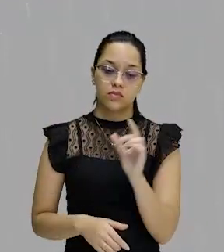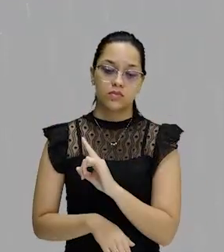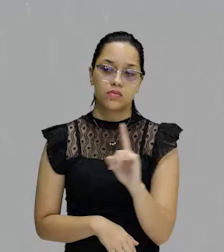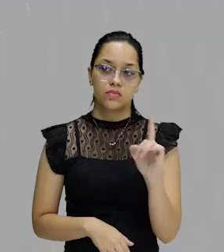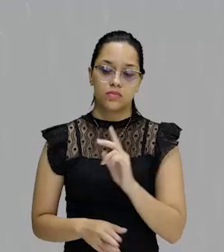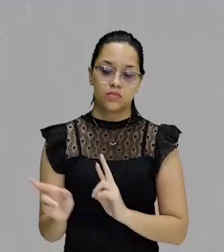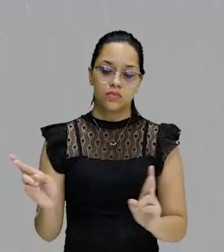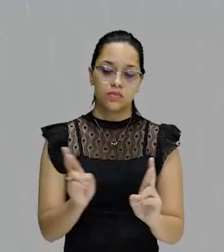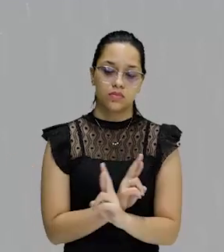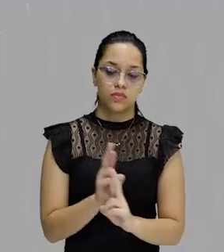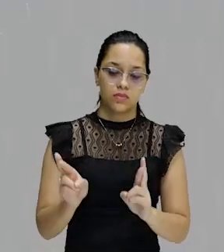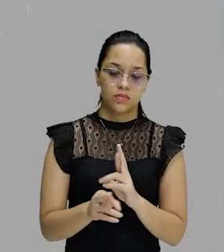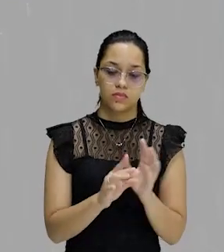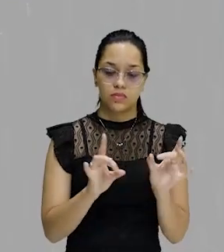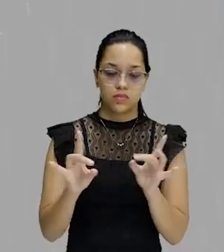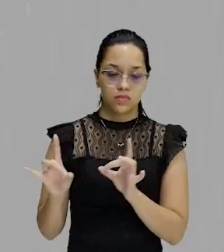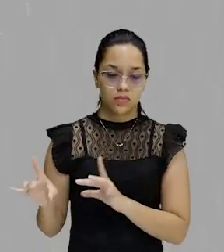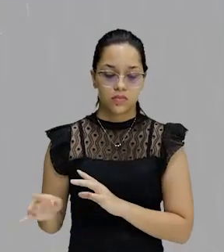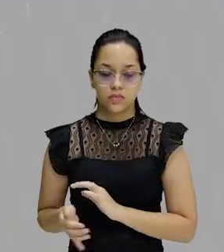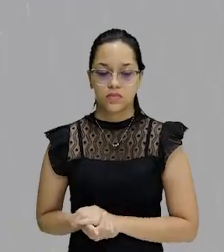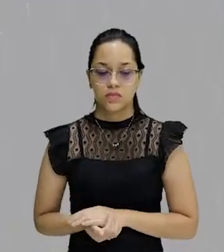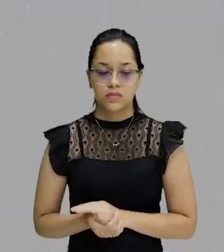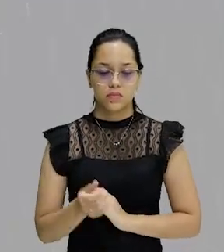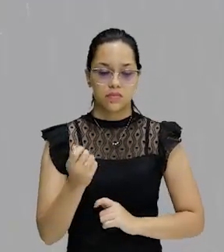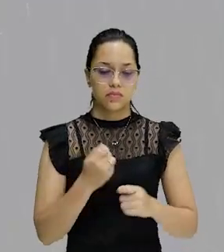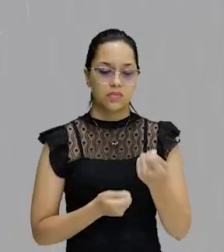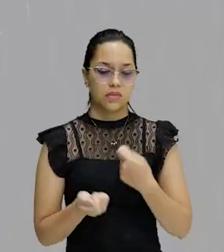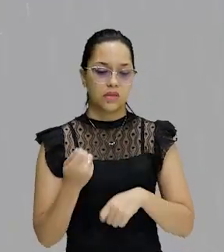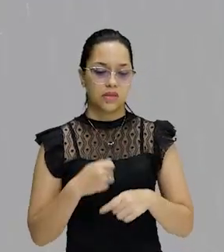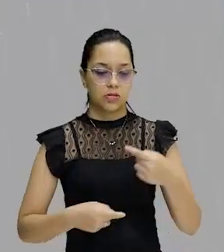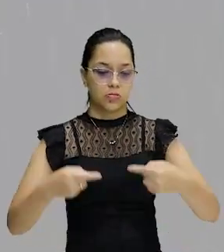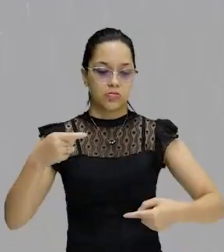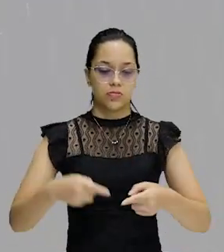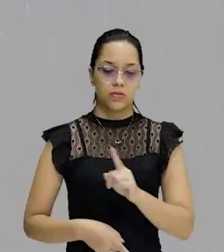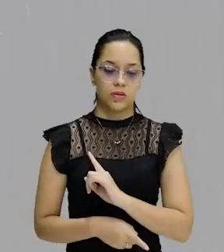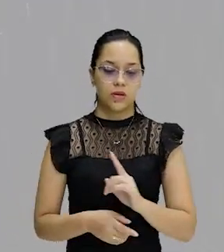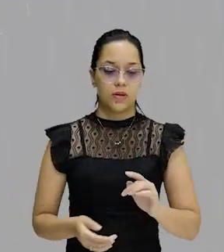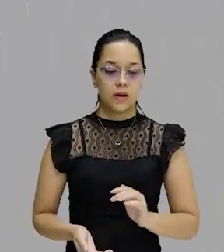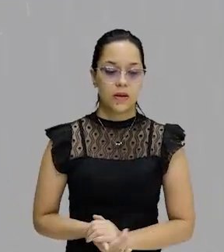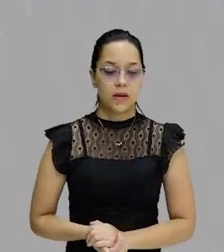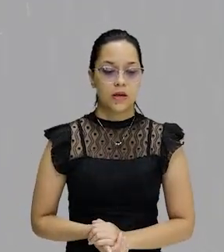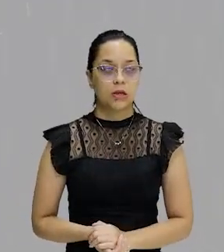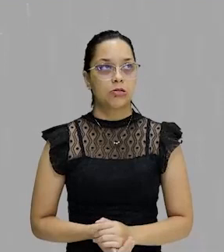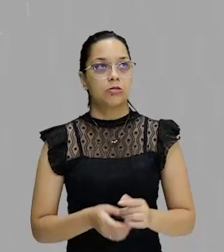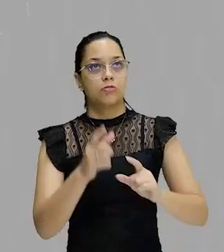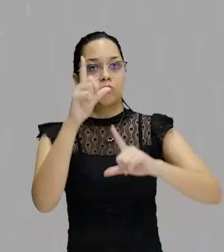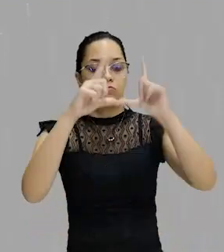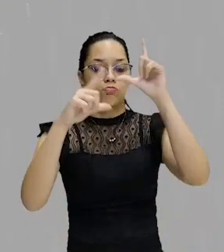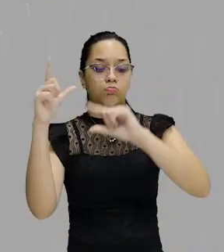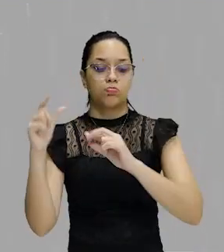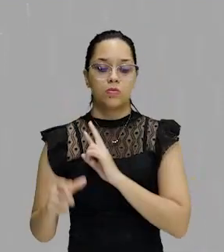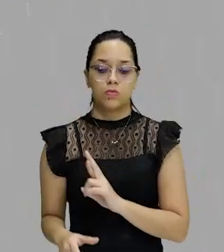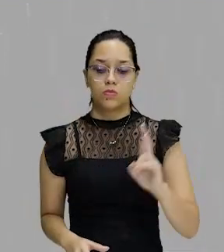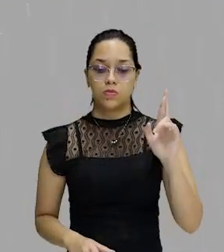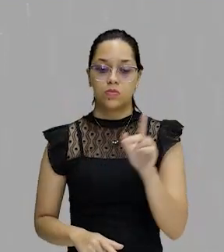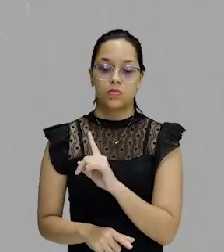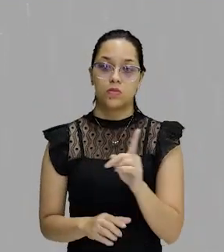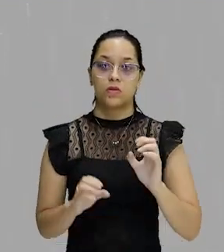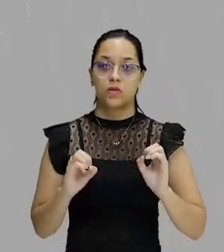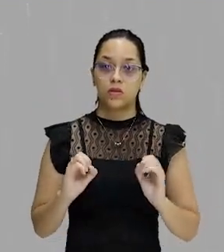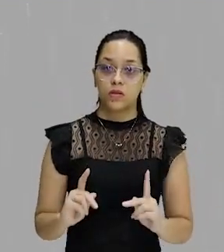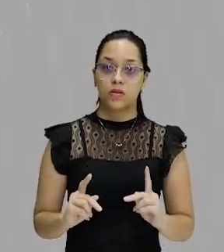nas relações comerciais e culturais. Política e econômico também não. Astronomia não. Religião não. Ok,